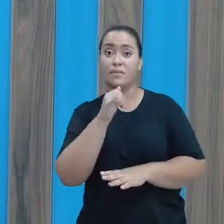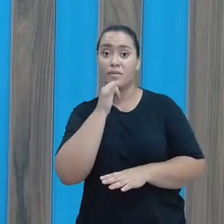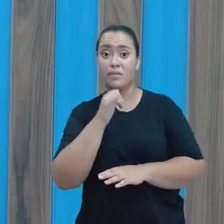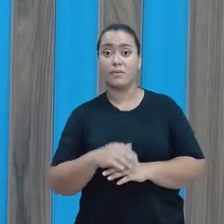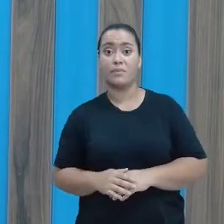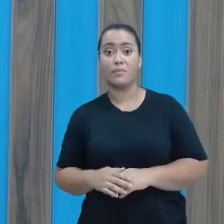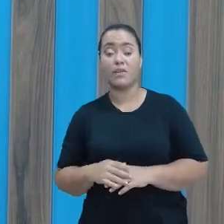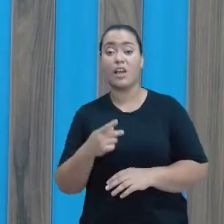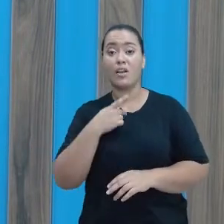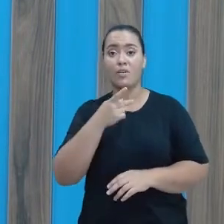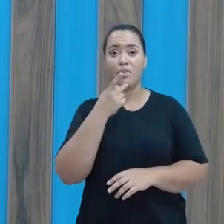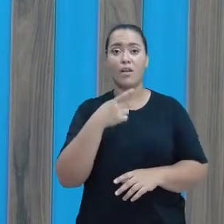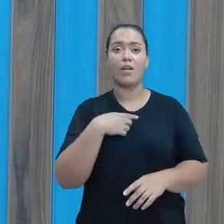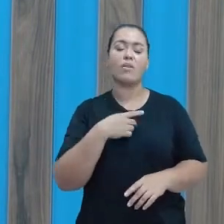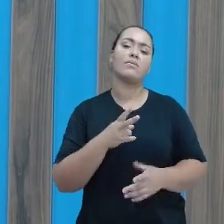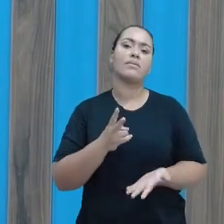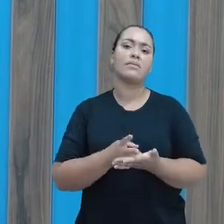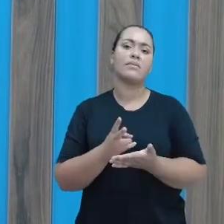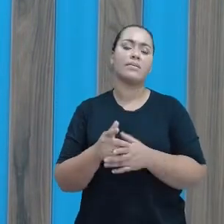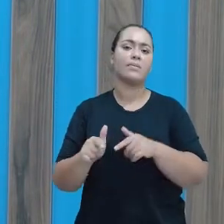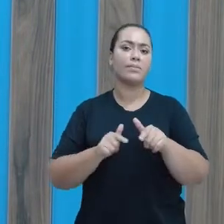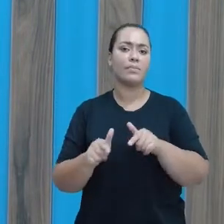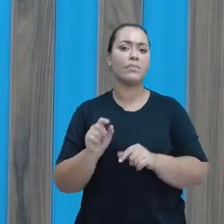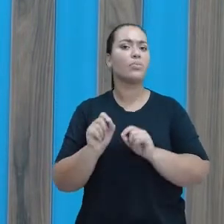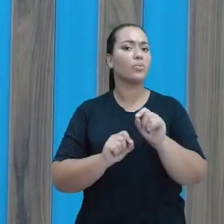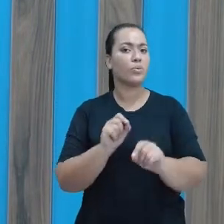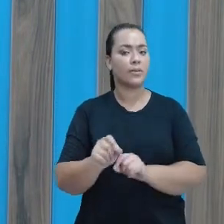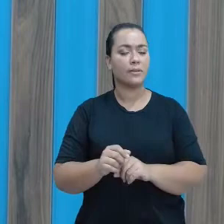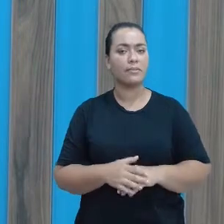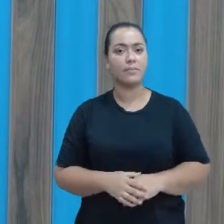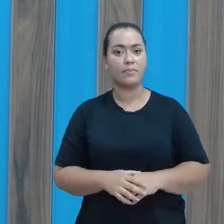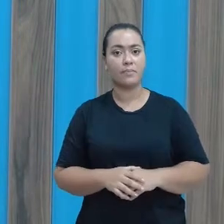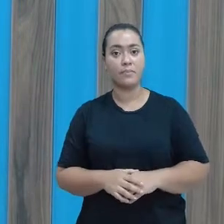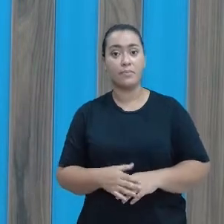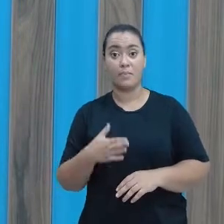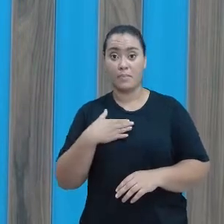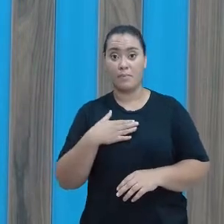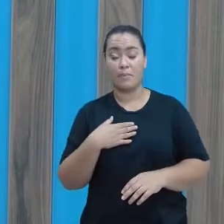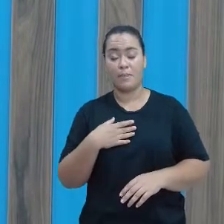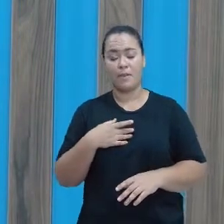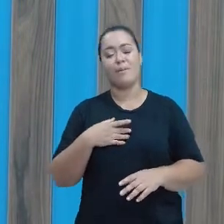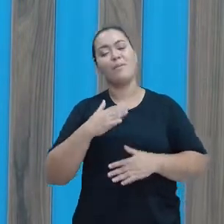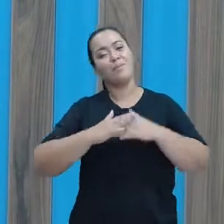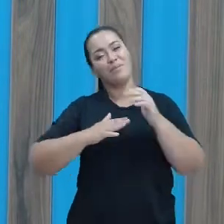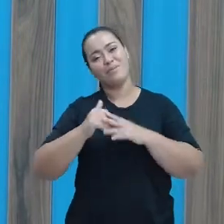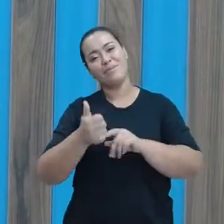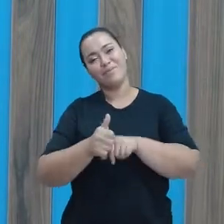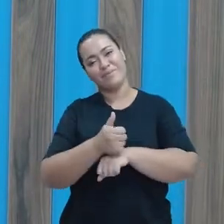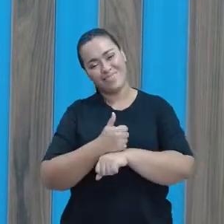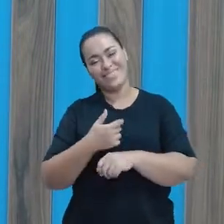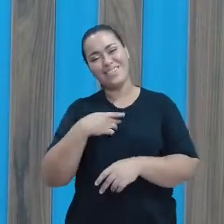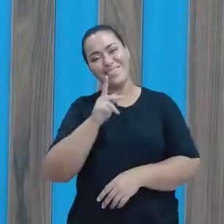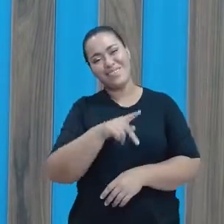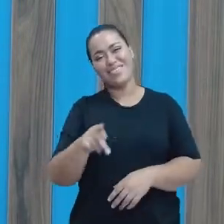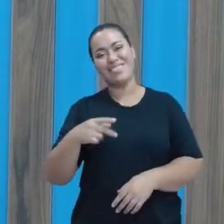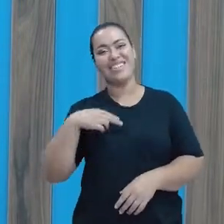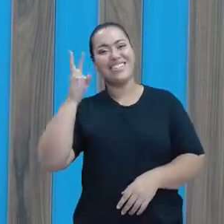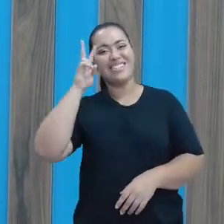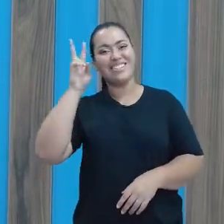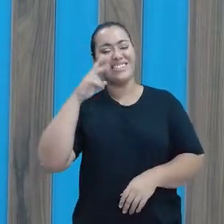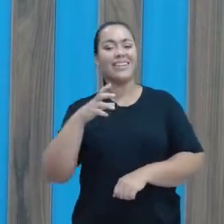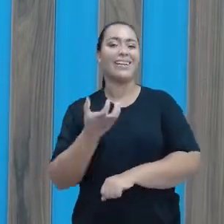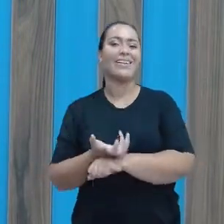falo de um componente que eu costumo trabalhar com frequência, na verdade, meu componente, minha profissão, professor de História. E aí o que acontece é